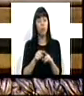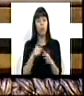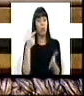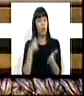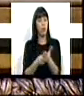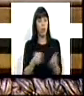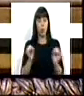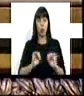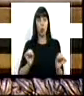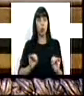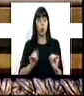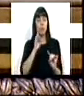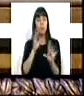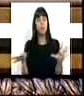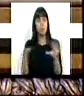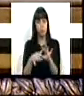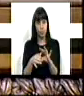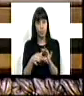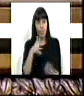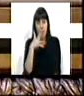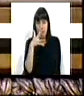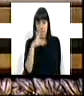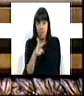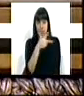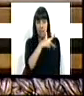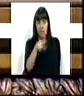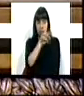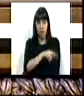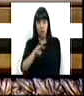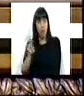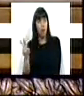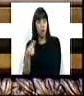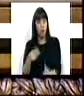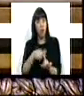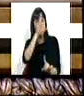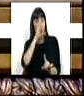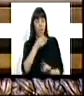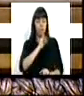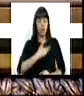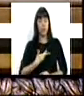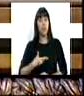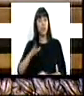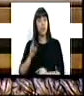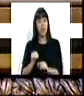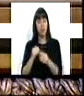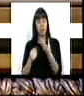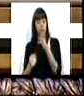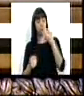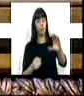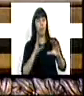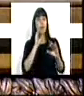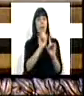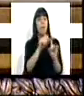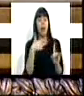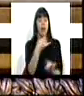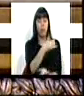por pagar e que dizem respeito aos 1.100 milhões de euros que o Governo PSD-CDS injetou no Banif